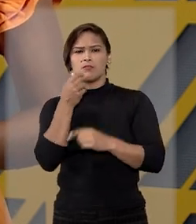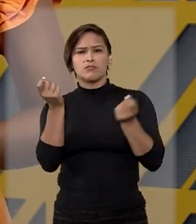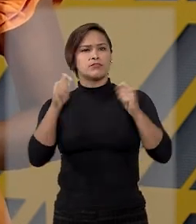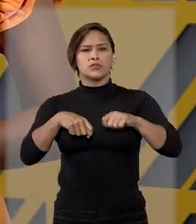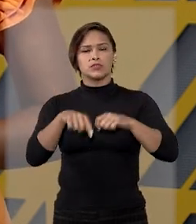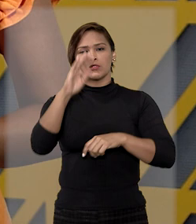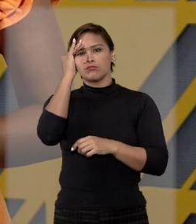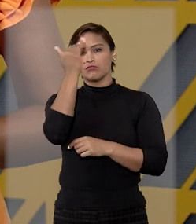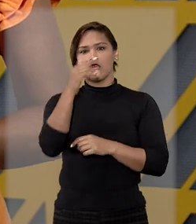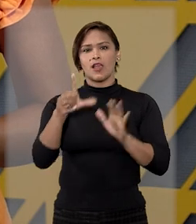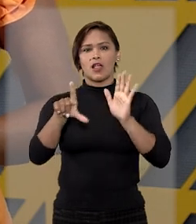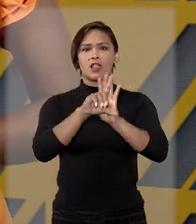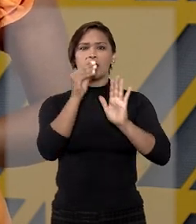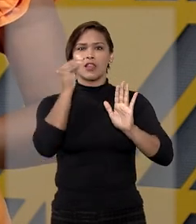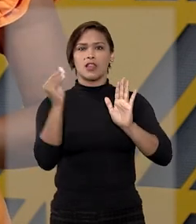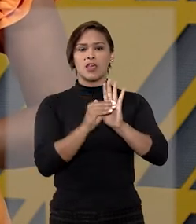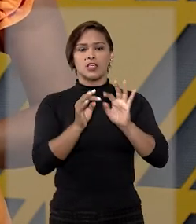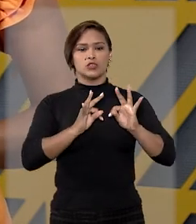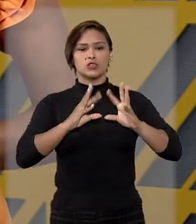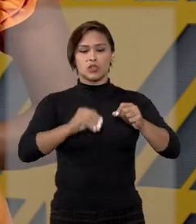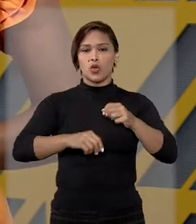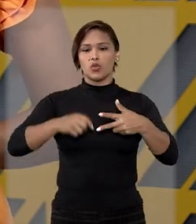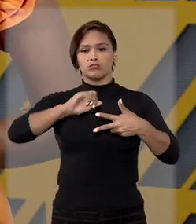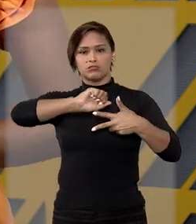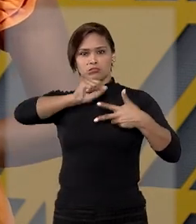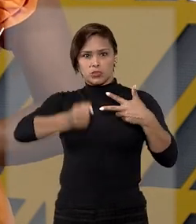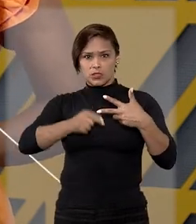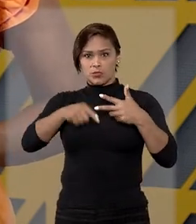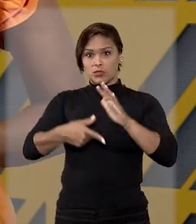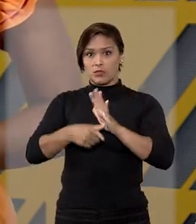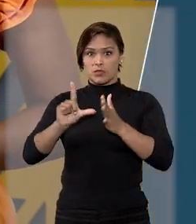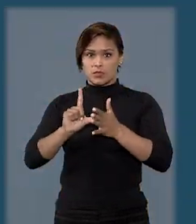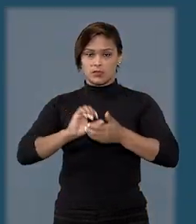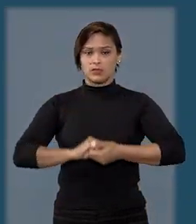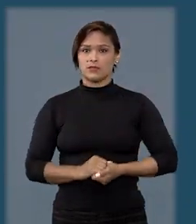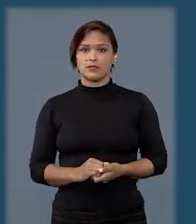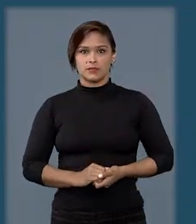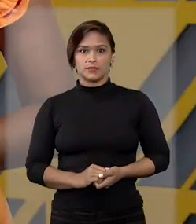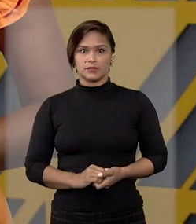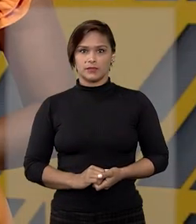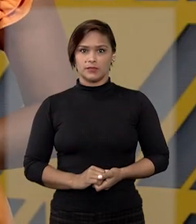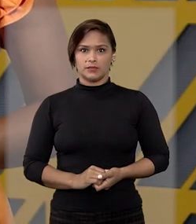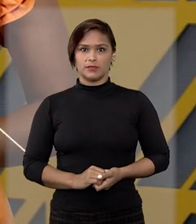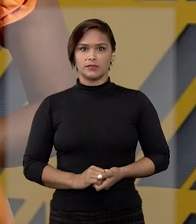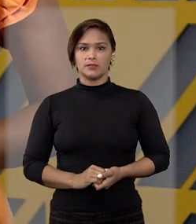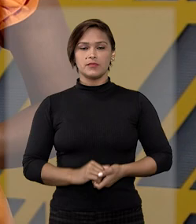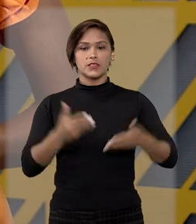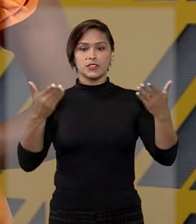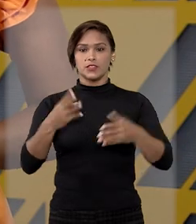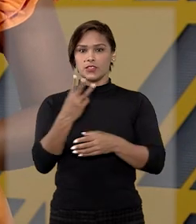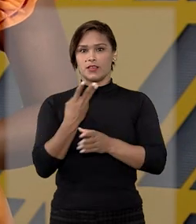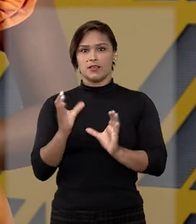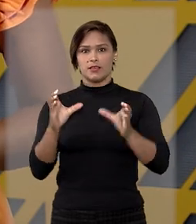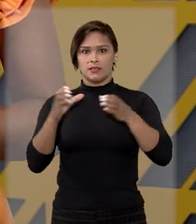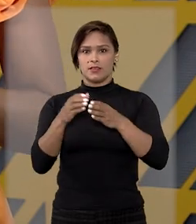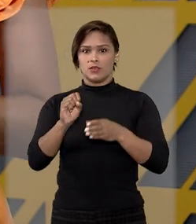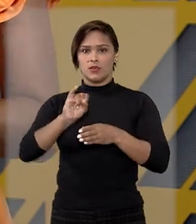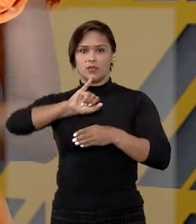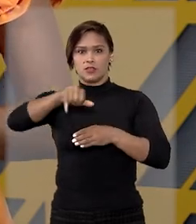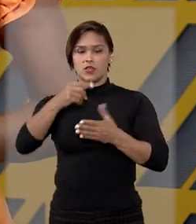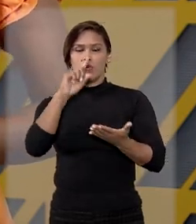razoável considerar ilegais os atos do poder público antes disso. Já a terceira